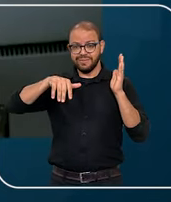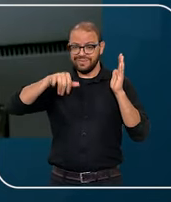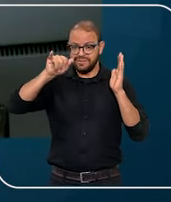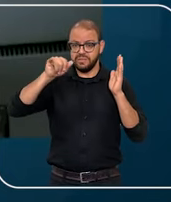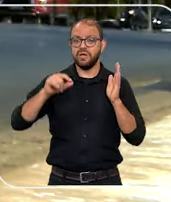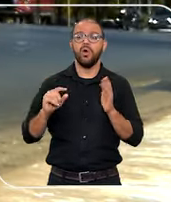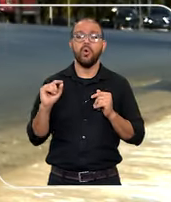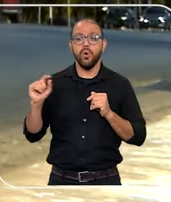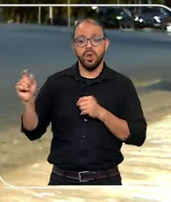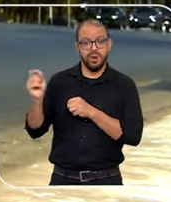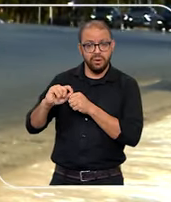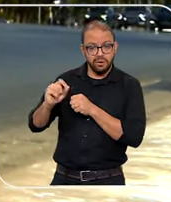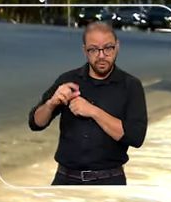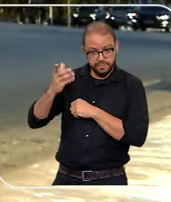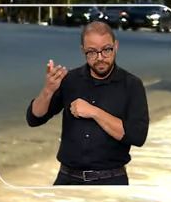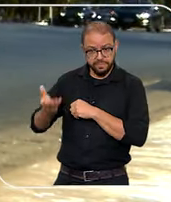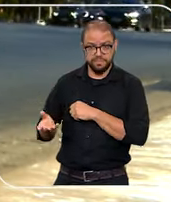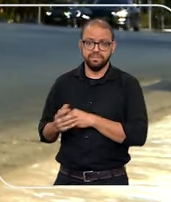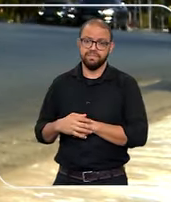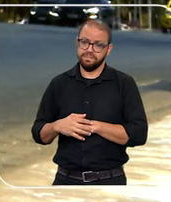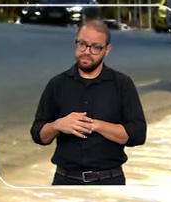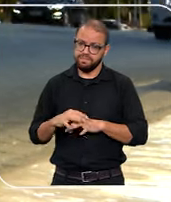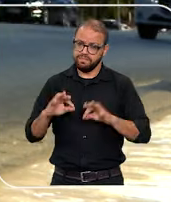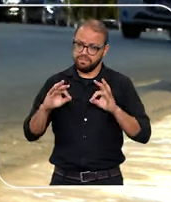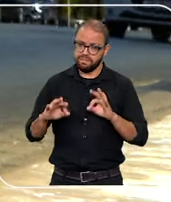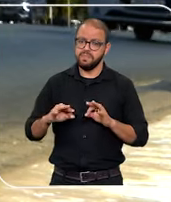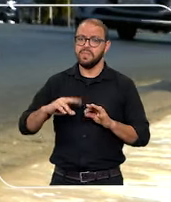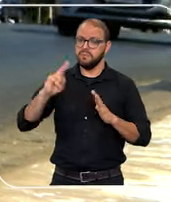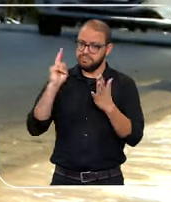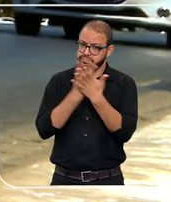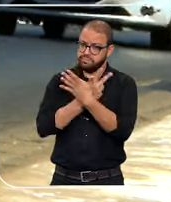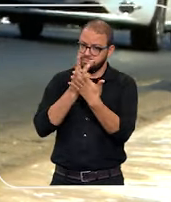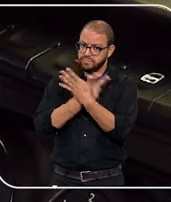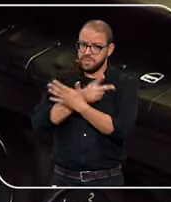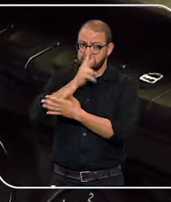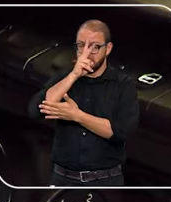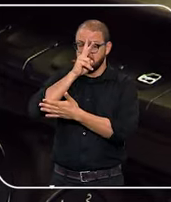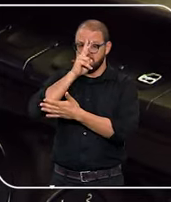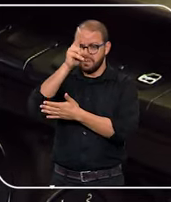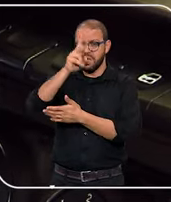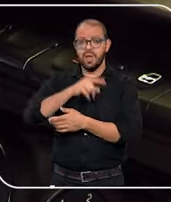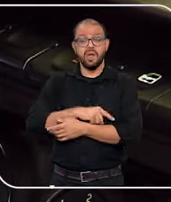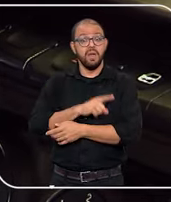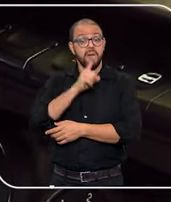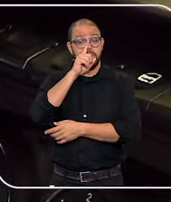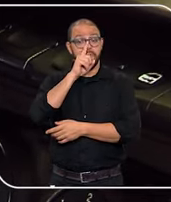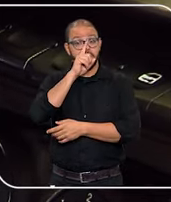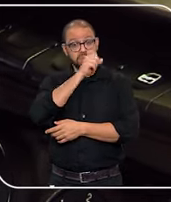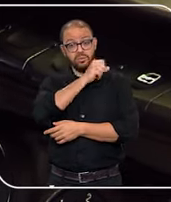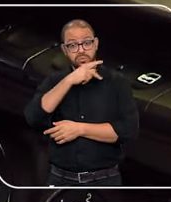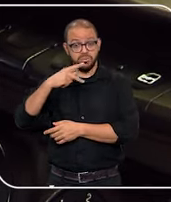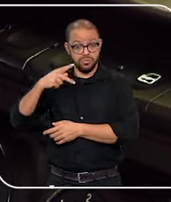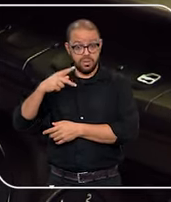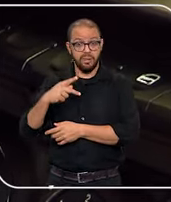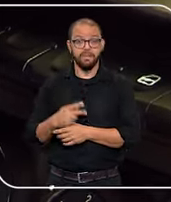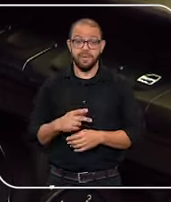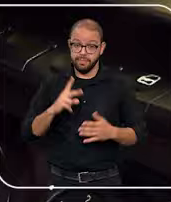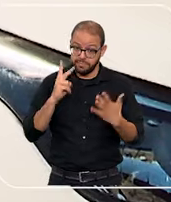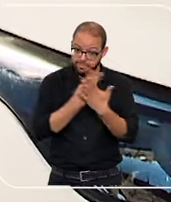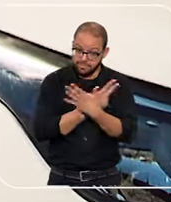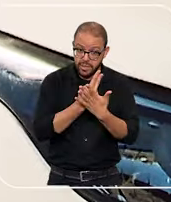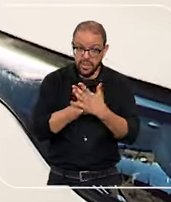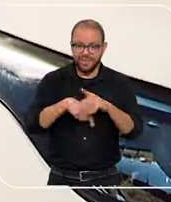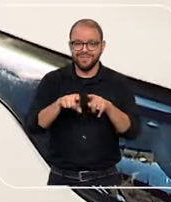Nancy Andrighi, o ato cometido pelo condutor foi suficientemente grave, trazendo riscos ao funcionamento da